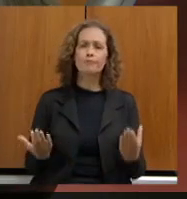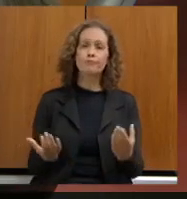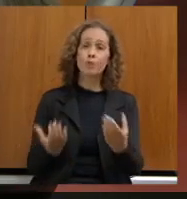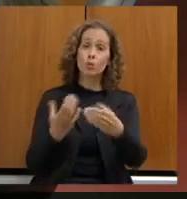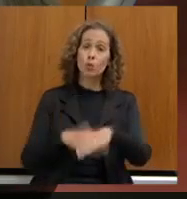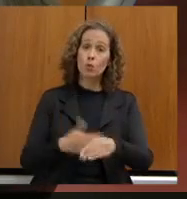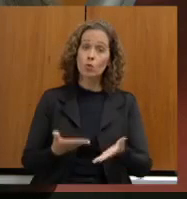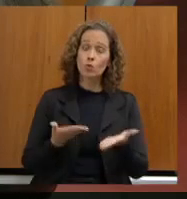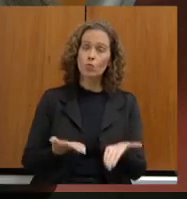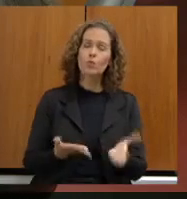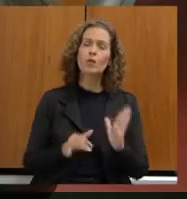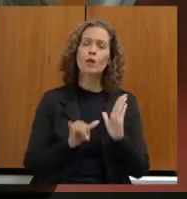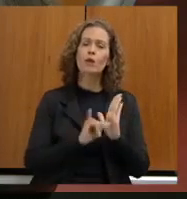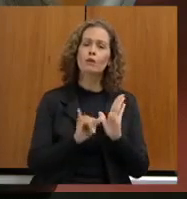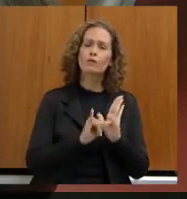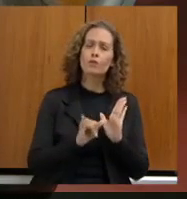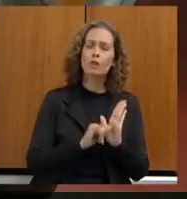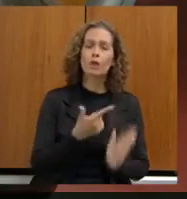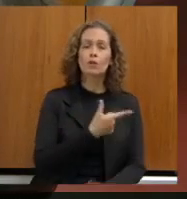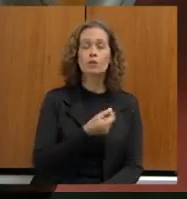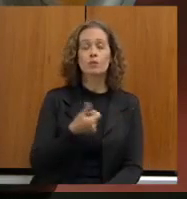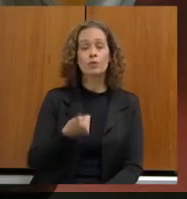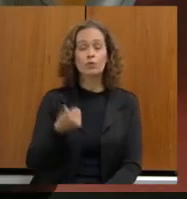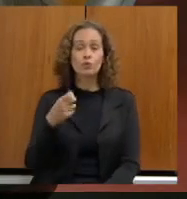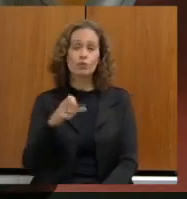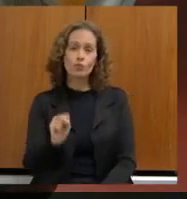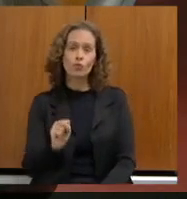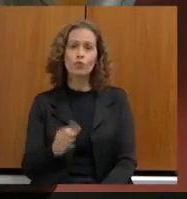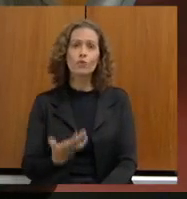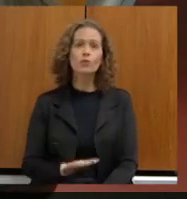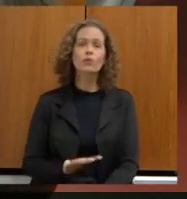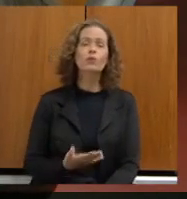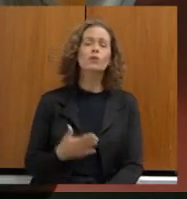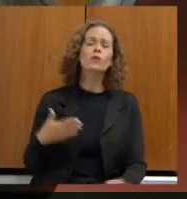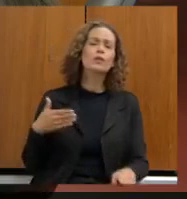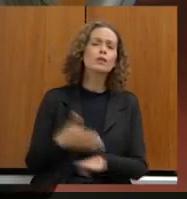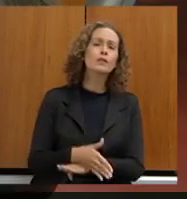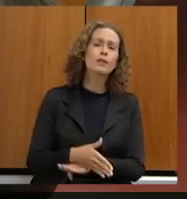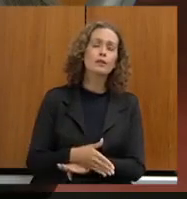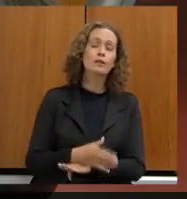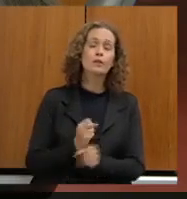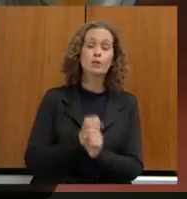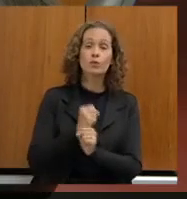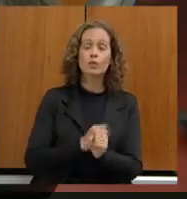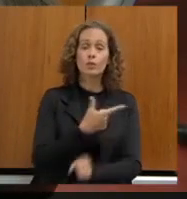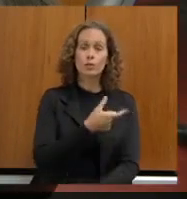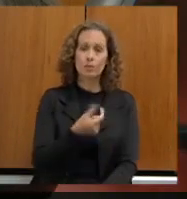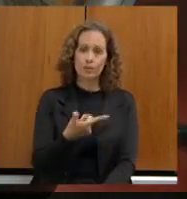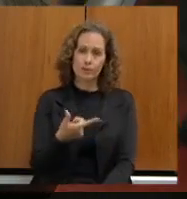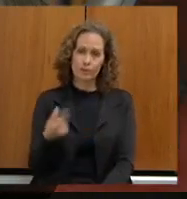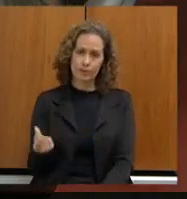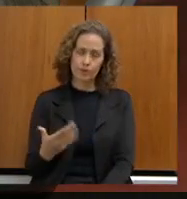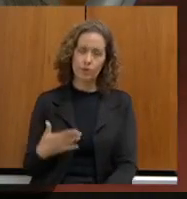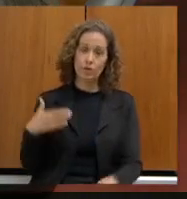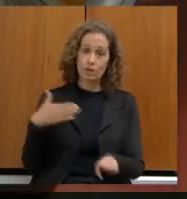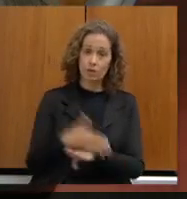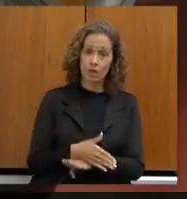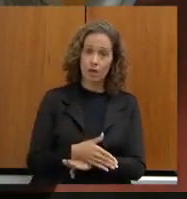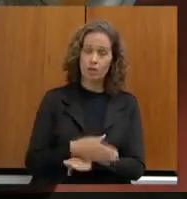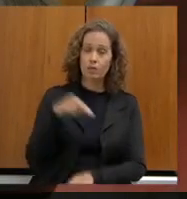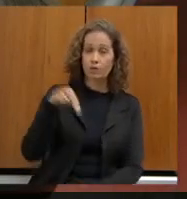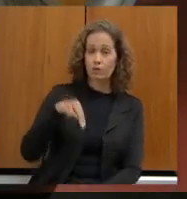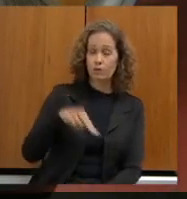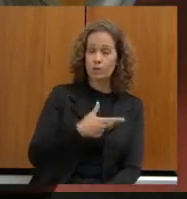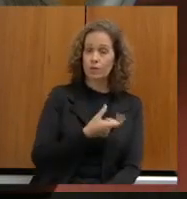é um concurso é um edital em de 2018 com entrada no ano de 2020 eles entraram no mês de novembro de